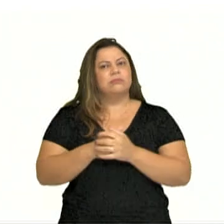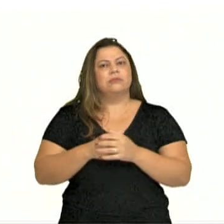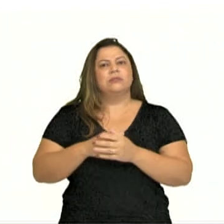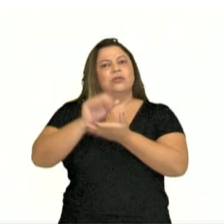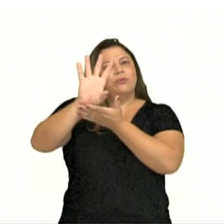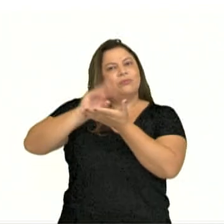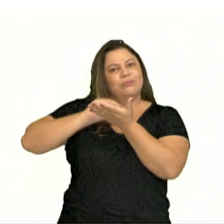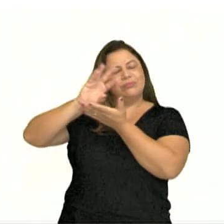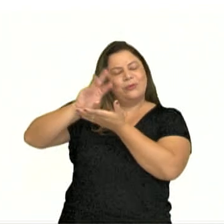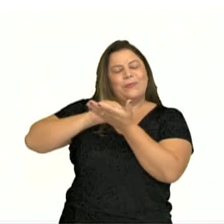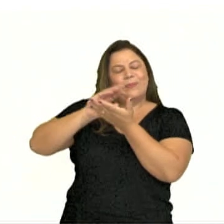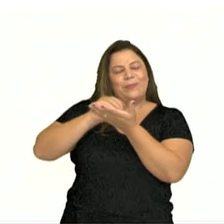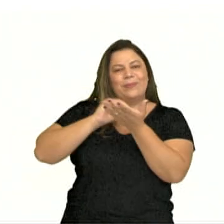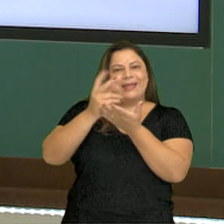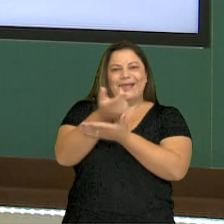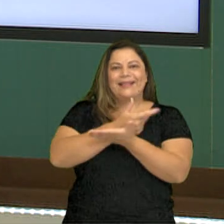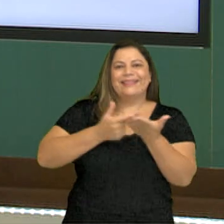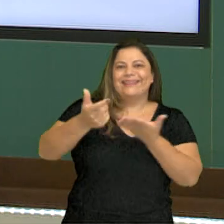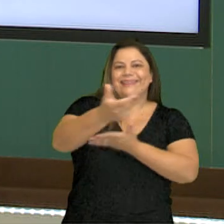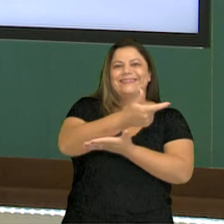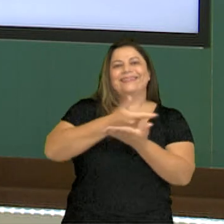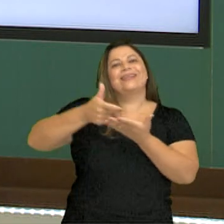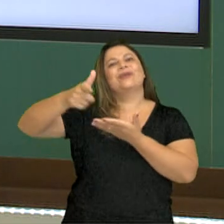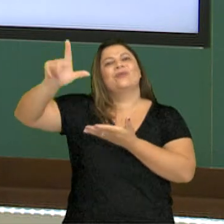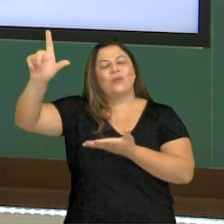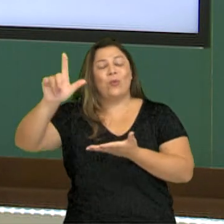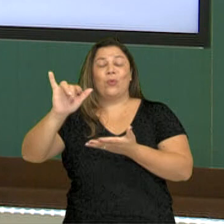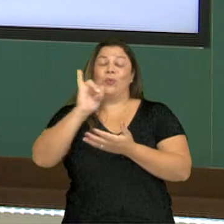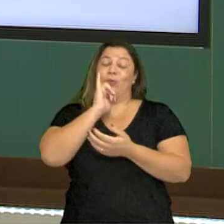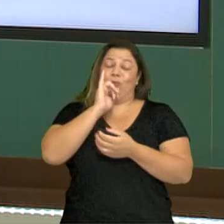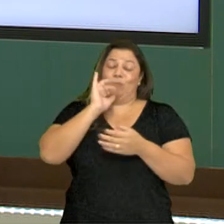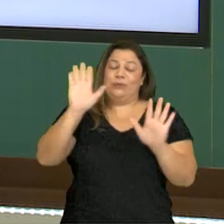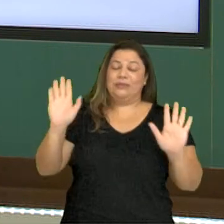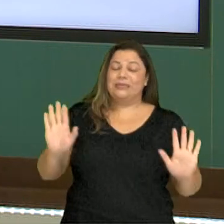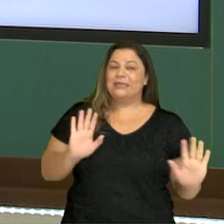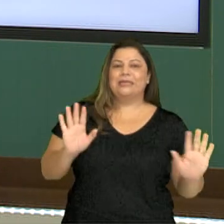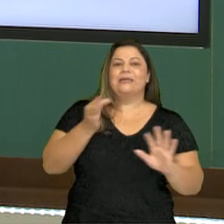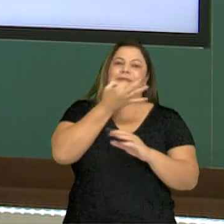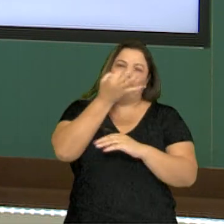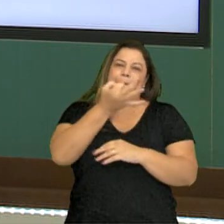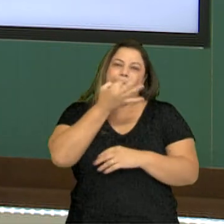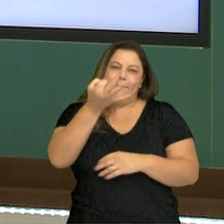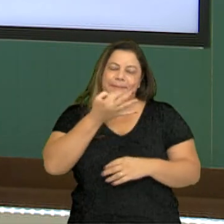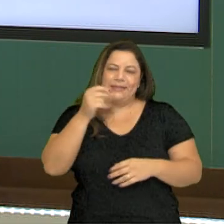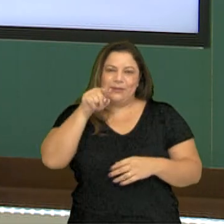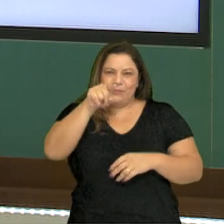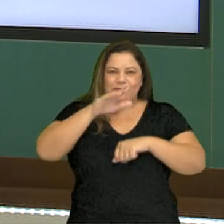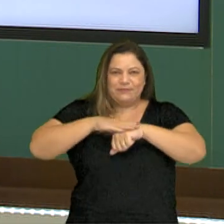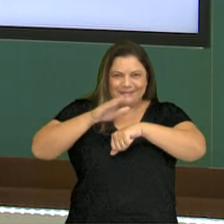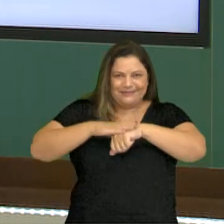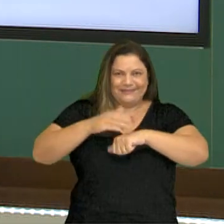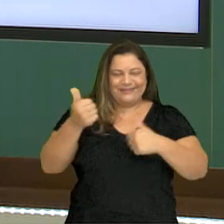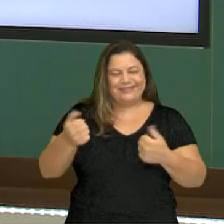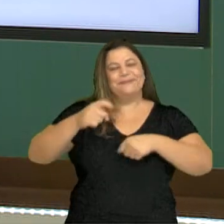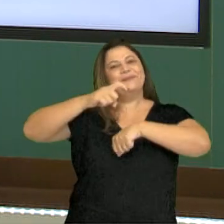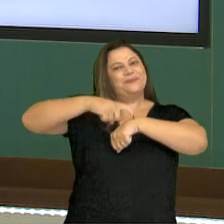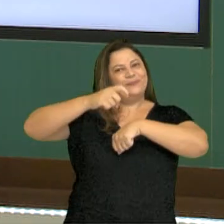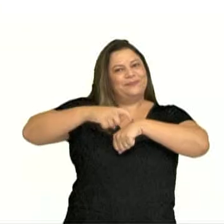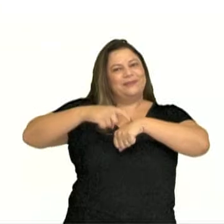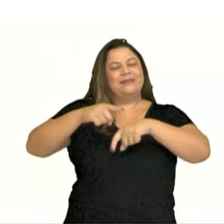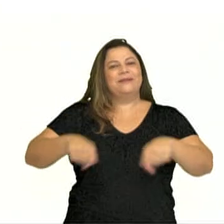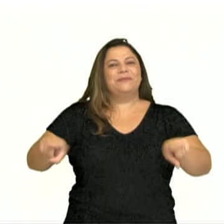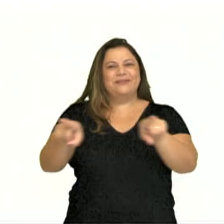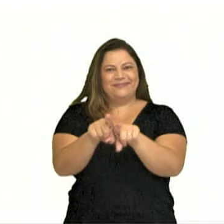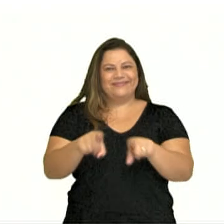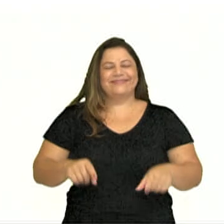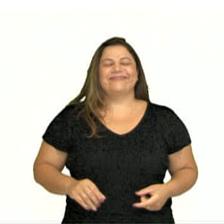representação, o desenho, a partir de outras imagens. Aqui é uma sugestão para que vocês possam fazer. Então, eu vou dar um tempinho para vocês e eu já retorno.